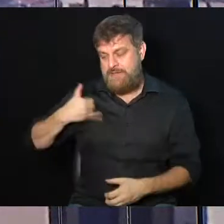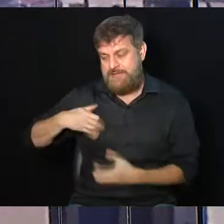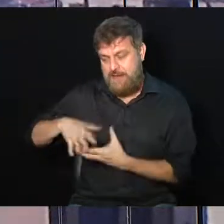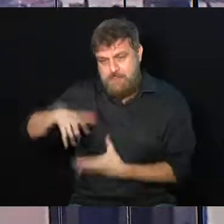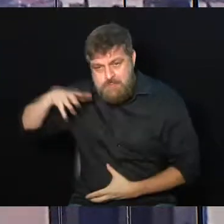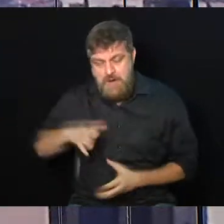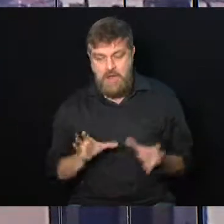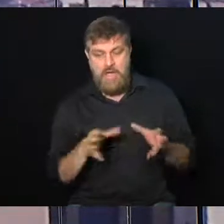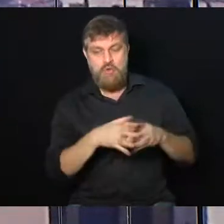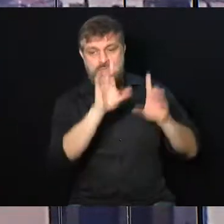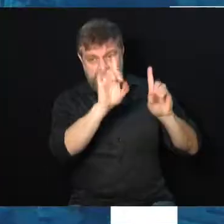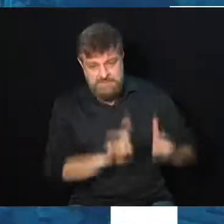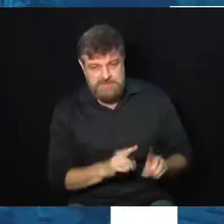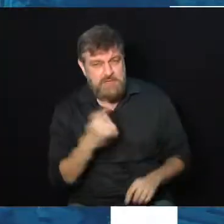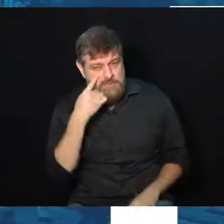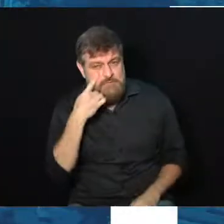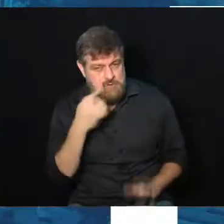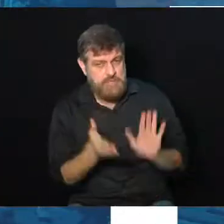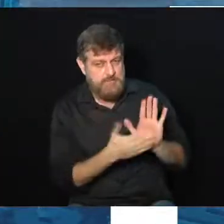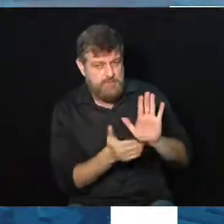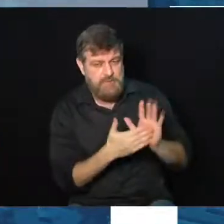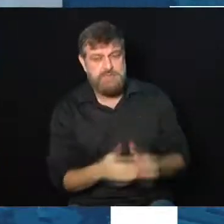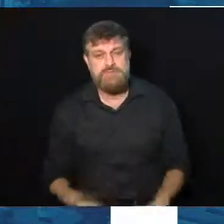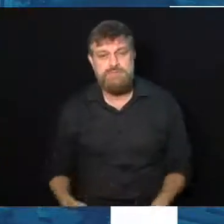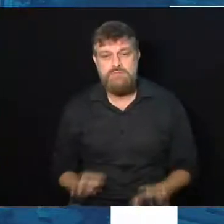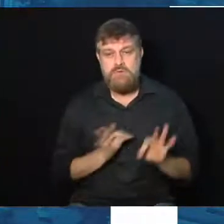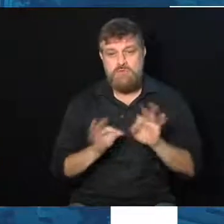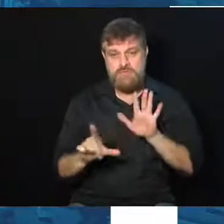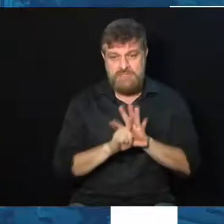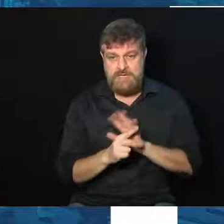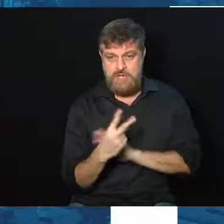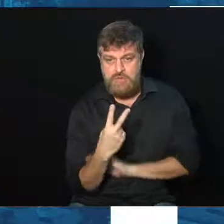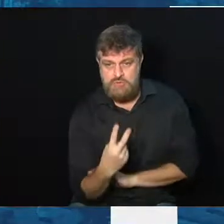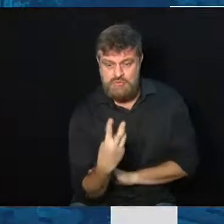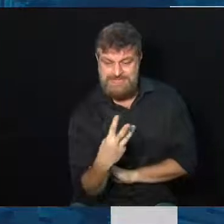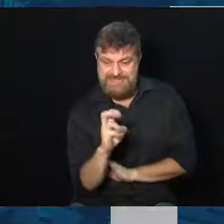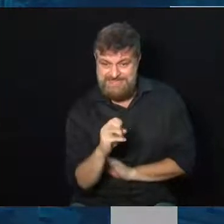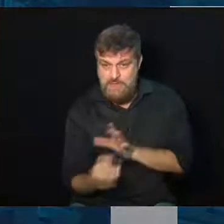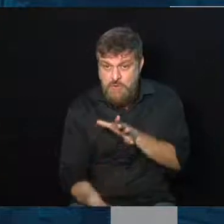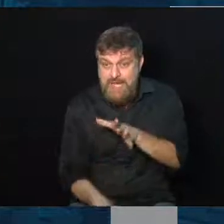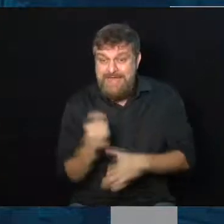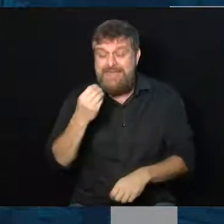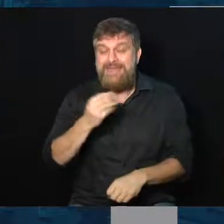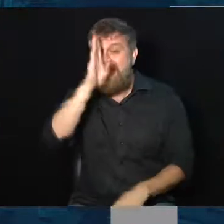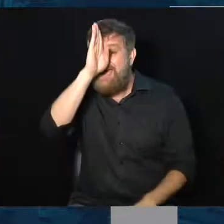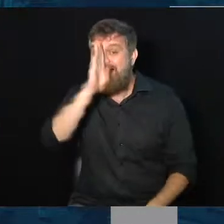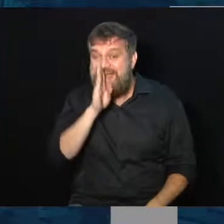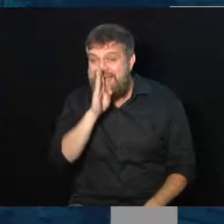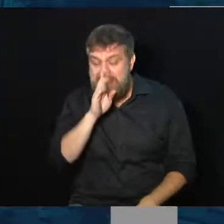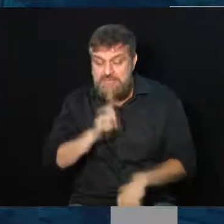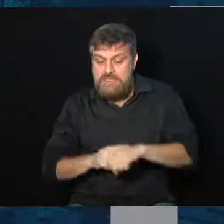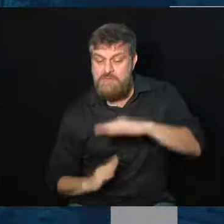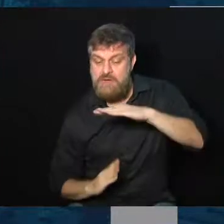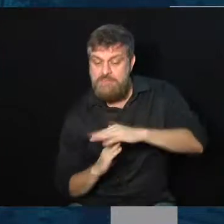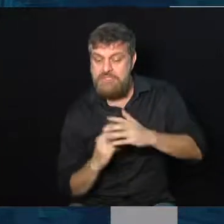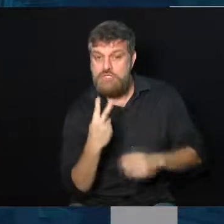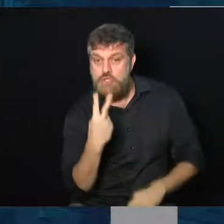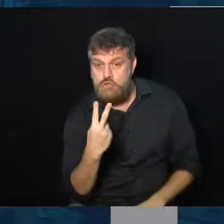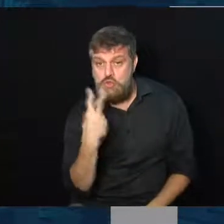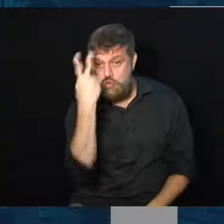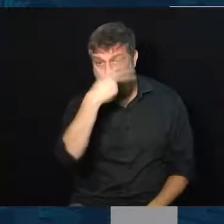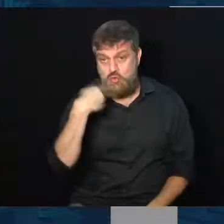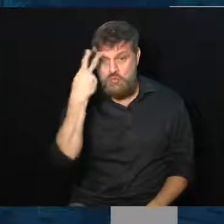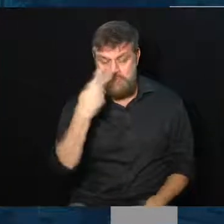deficientes. Acompanhe esta proposta. O projeto de lei 235 institui a gratuidade por até 2 horas de estacionamento